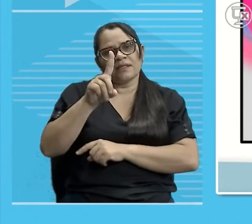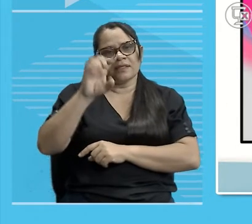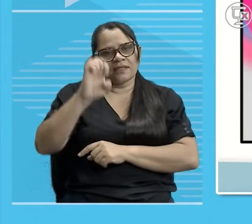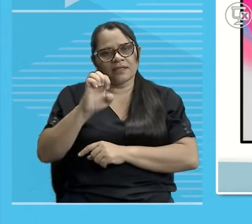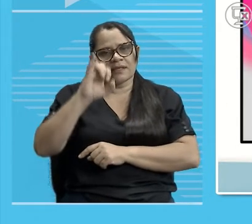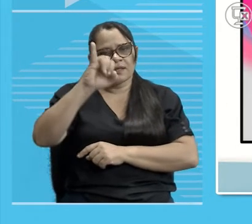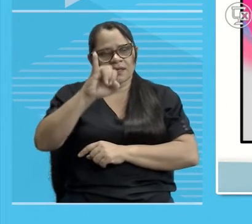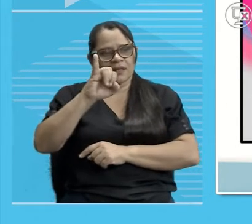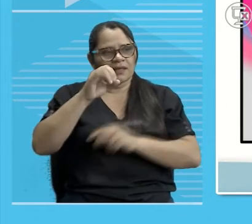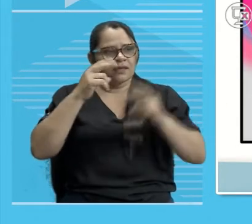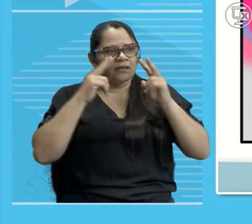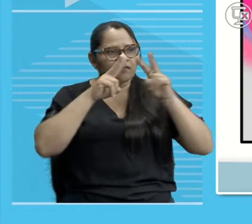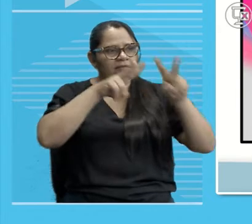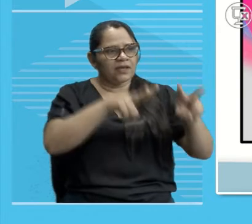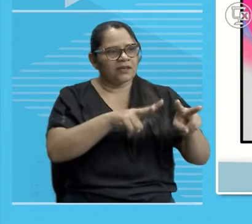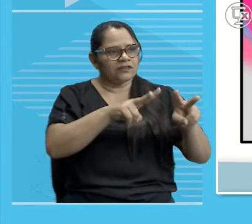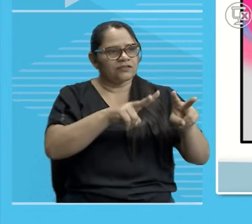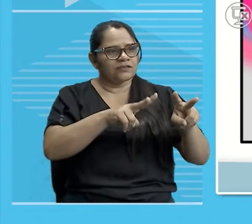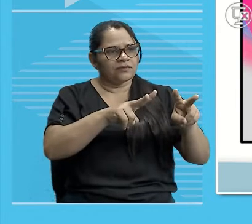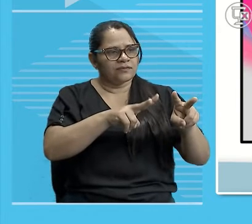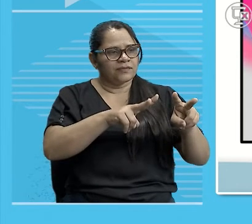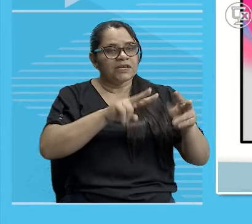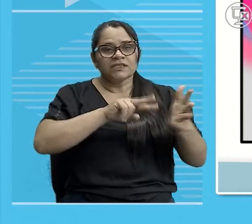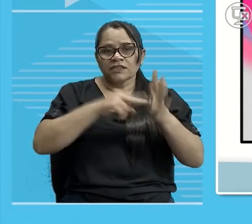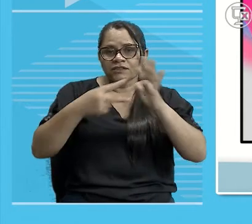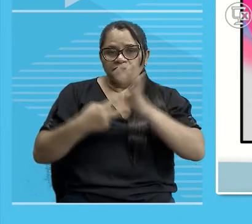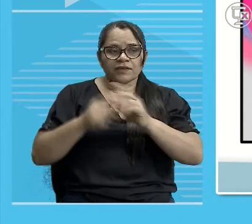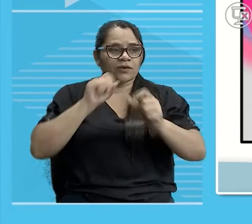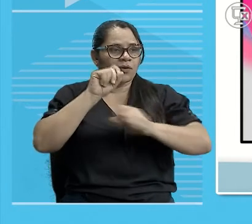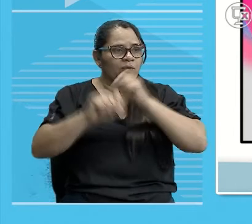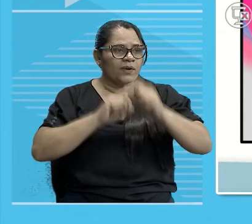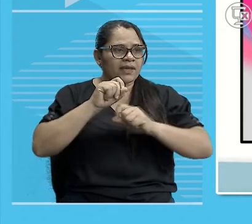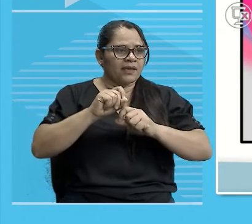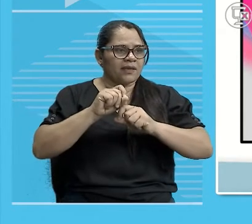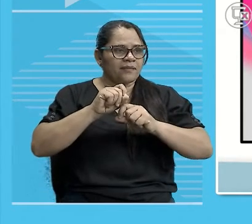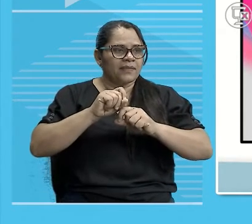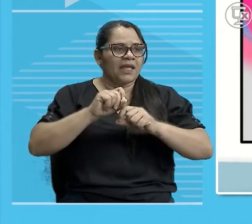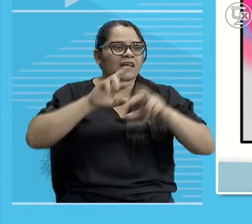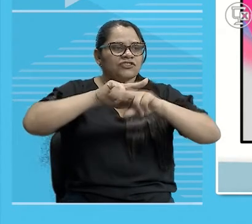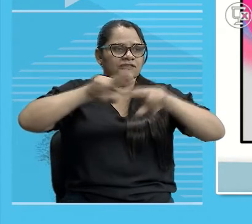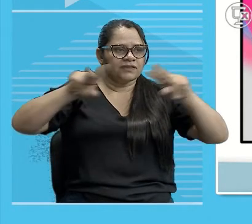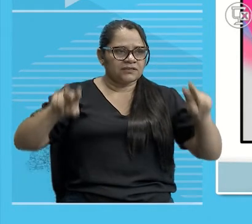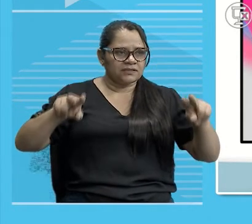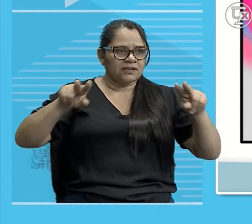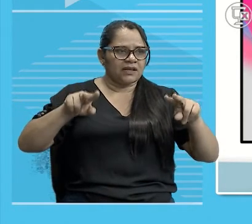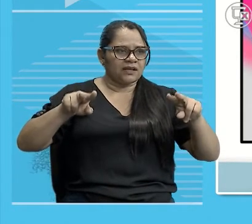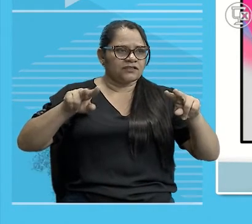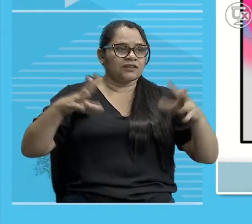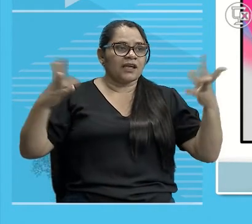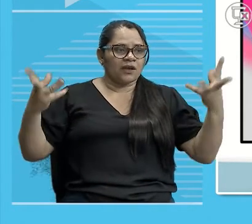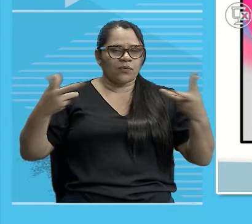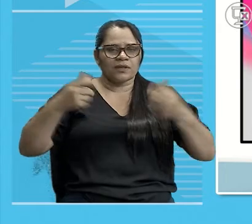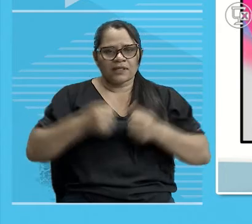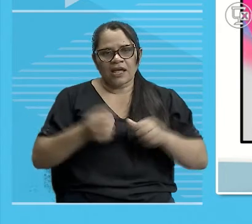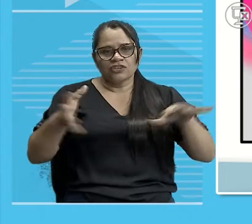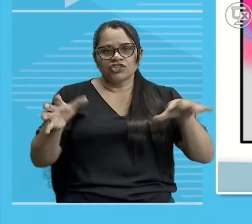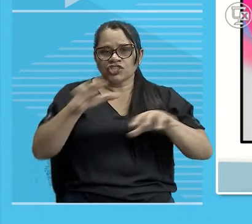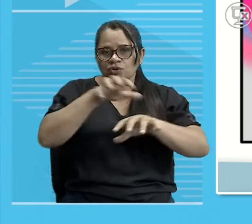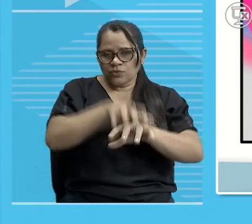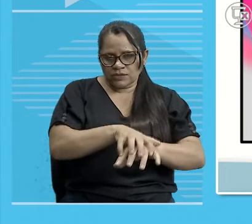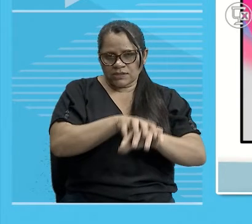Equidade e inclusão bom o especialista em Day ele é o